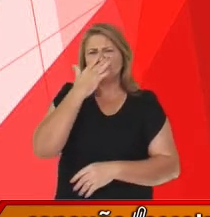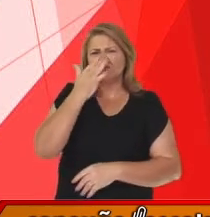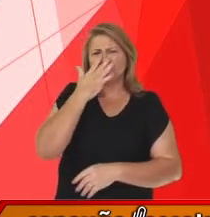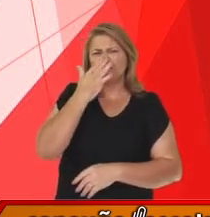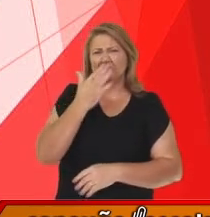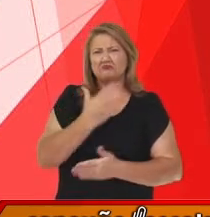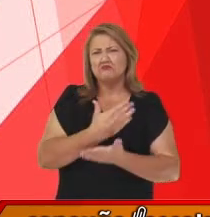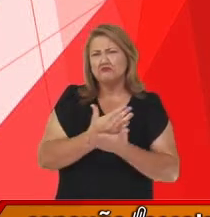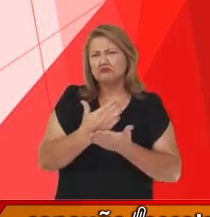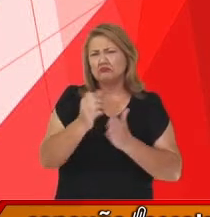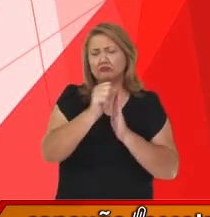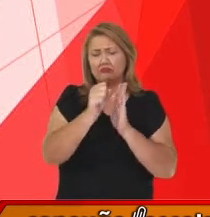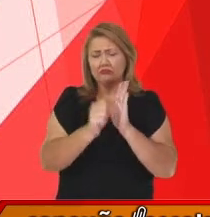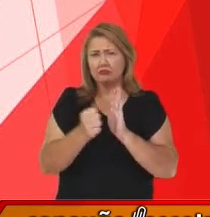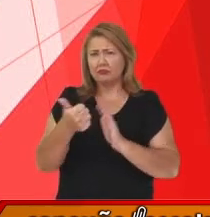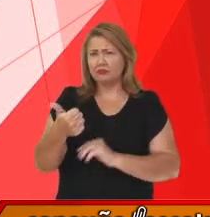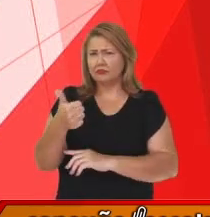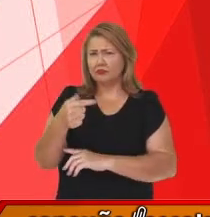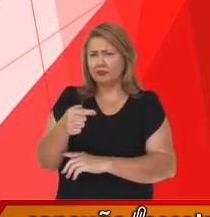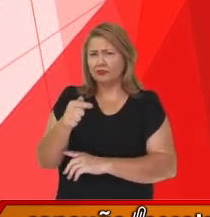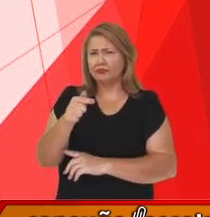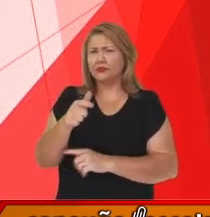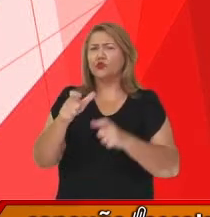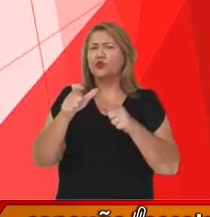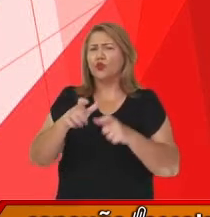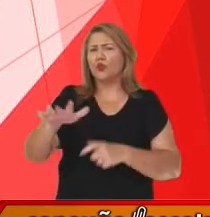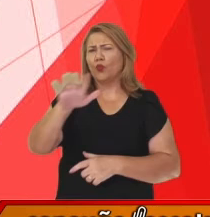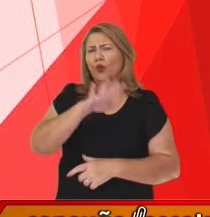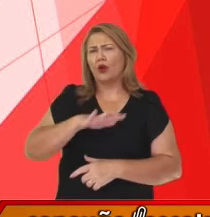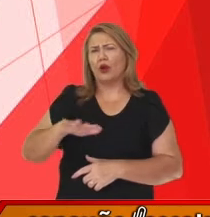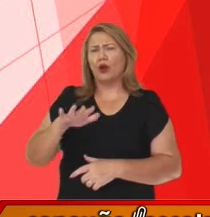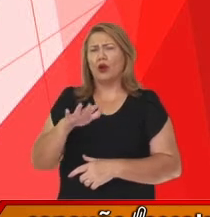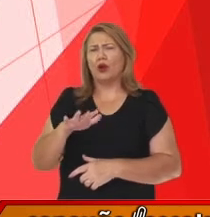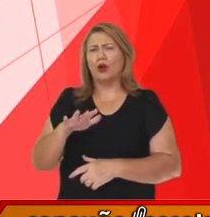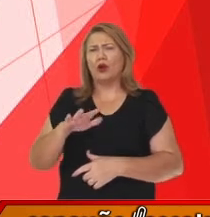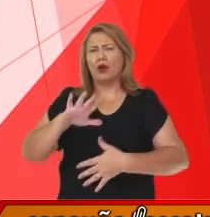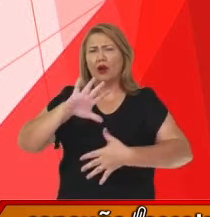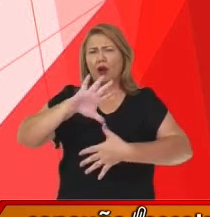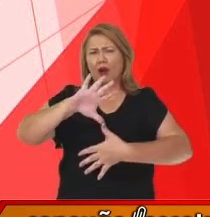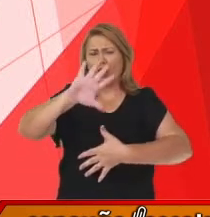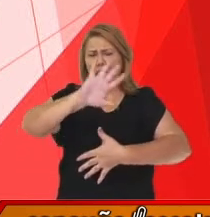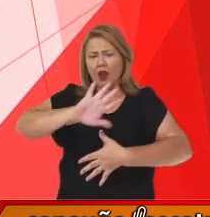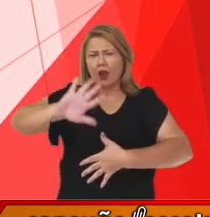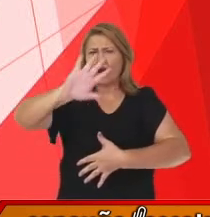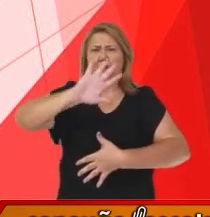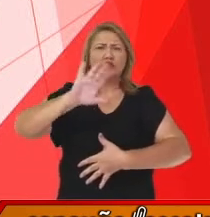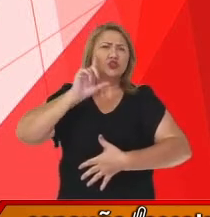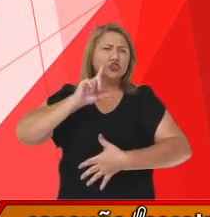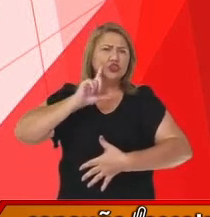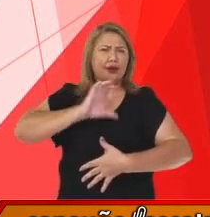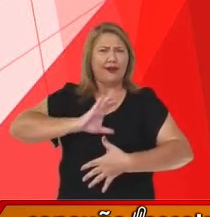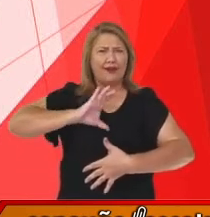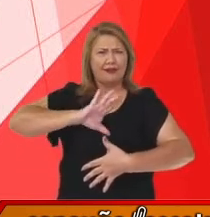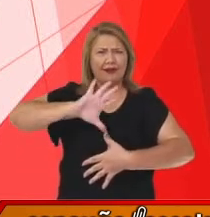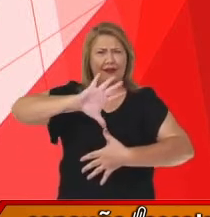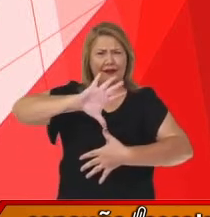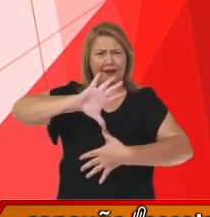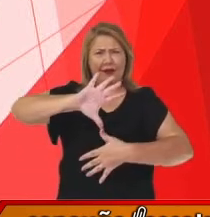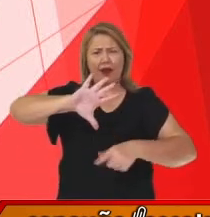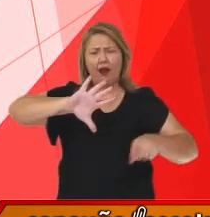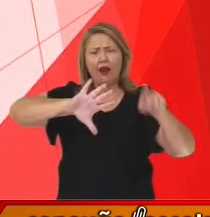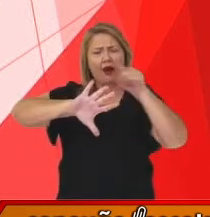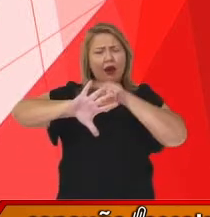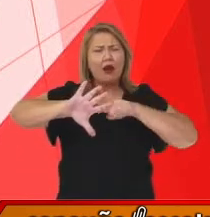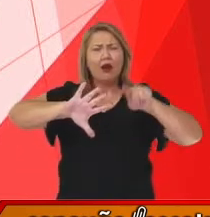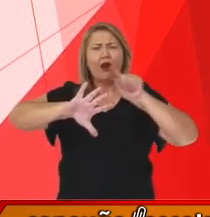início do século XVII, a região hoje correspondente aos territórios dos Estados Unidos e do Canadá